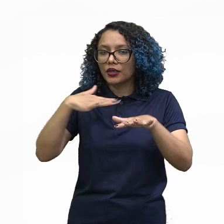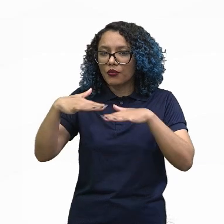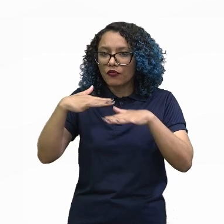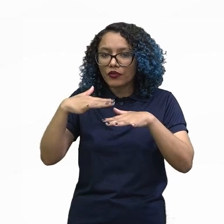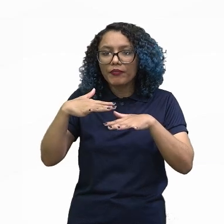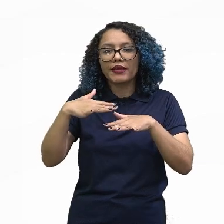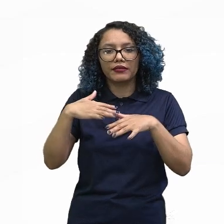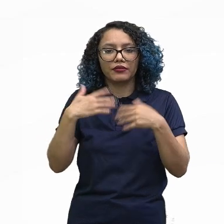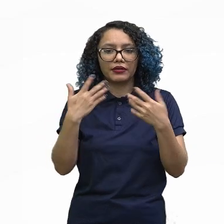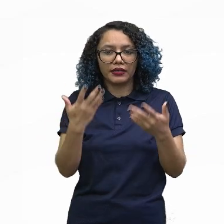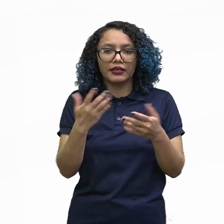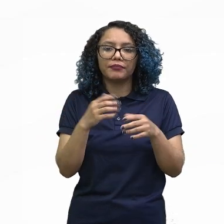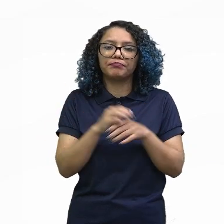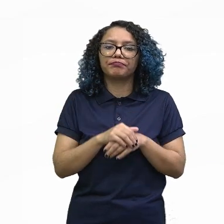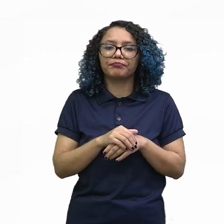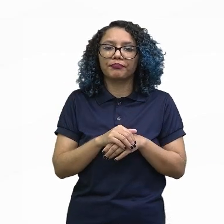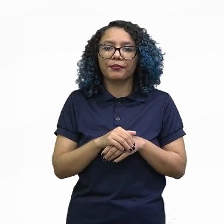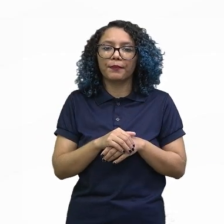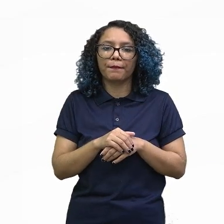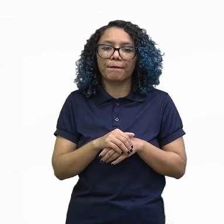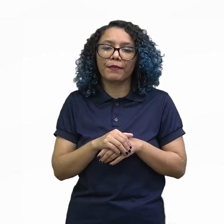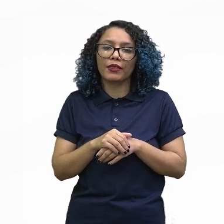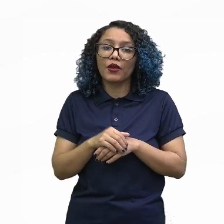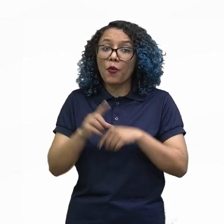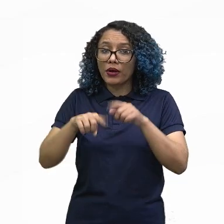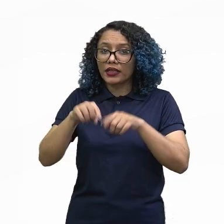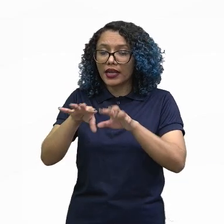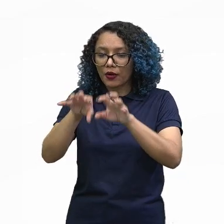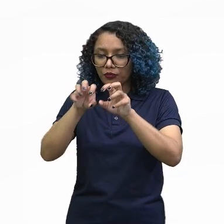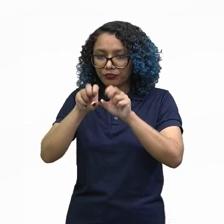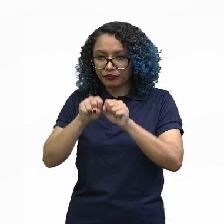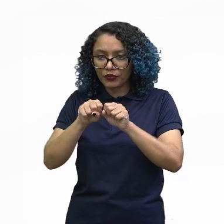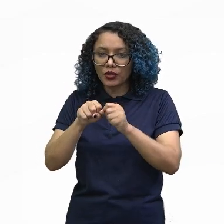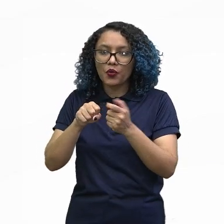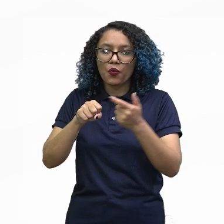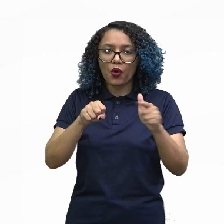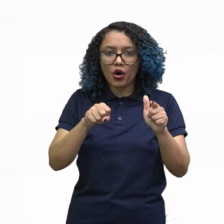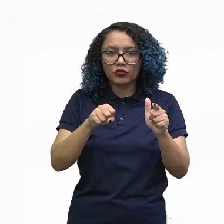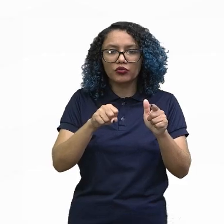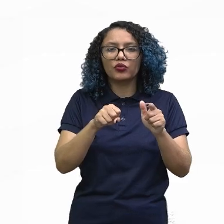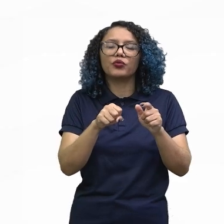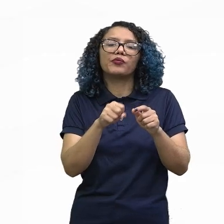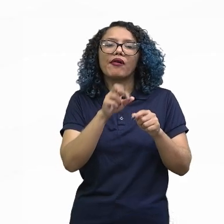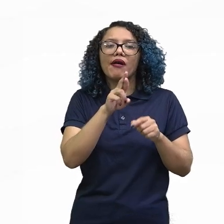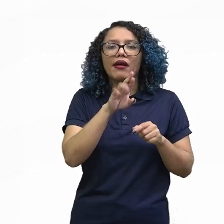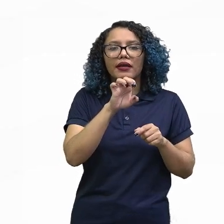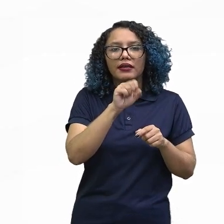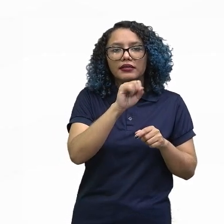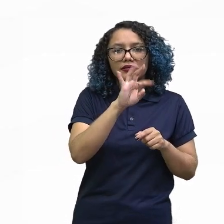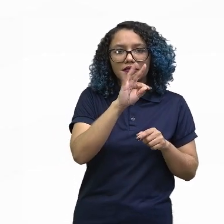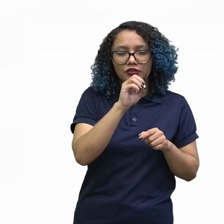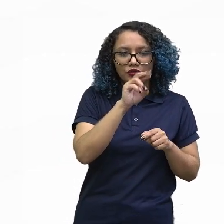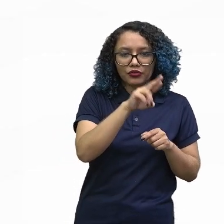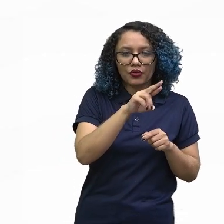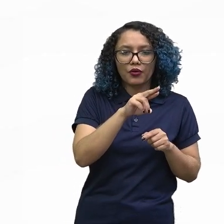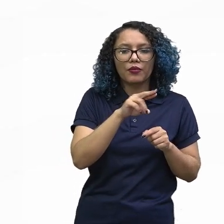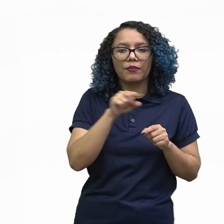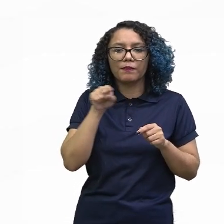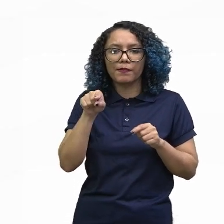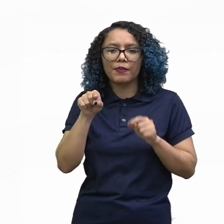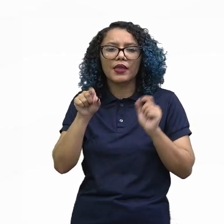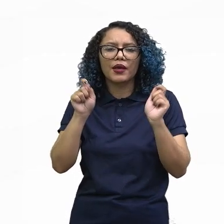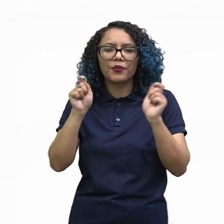cinética, e o que difere um receptor de um resistor é que este transforma a